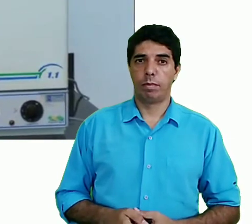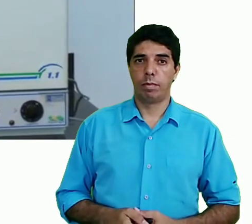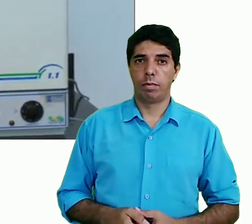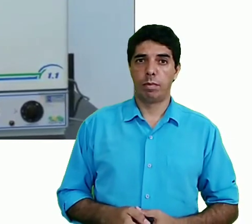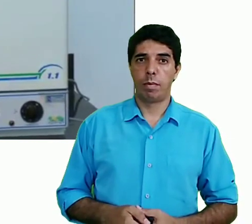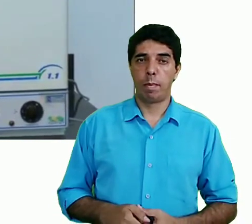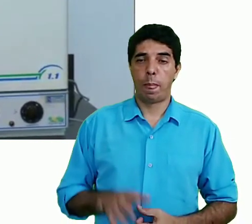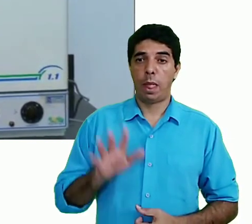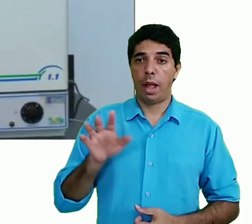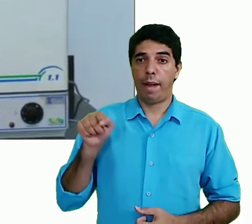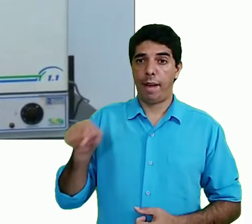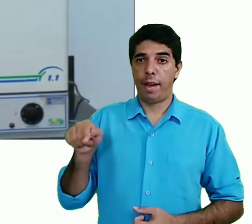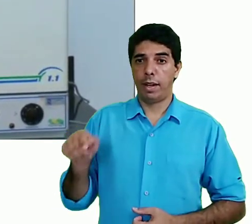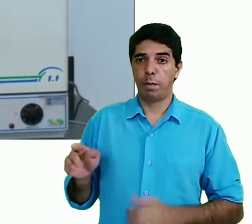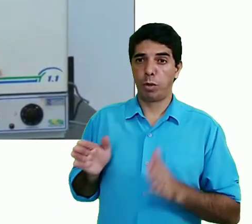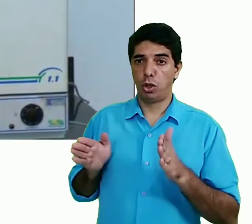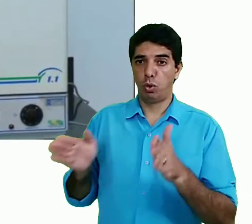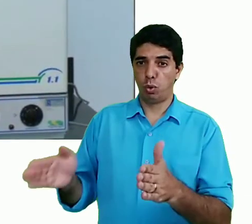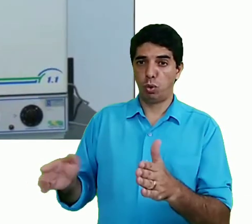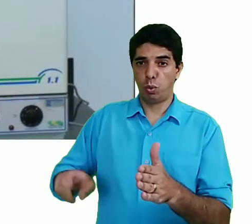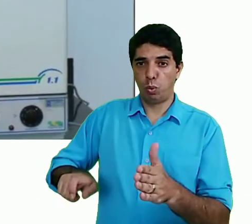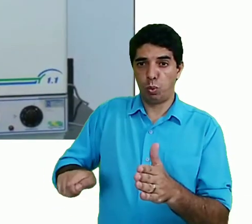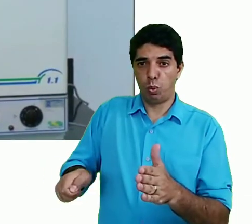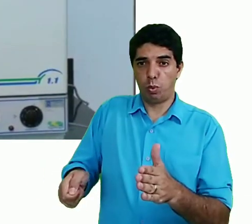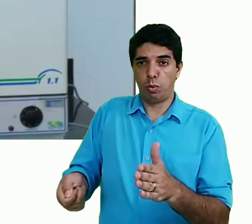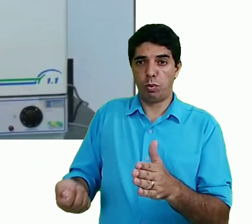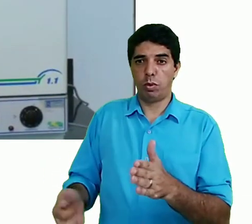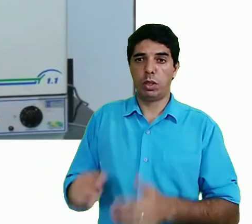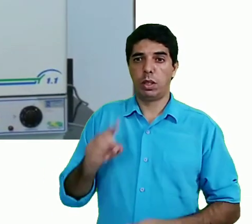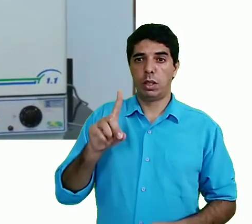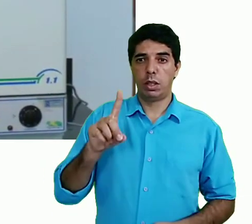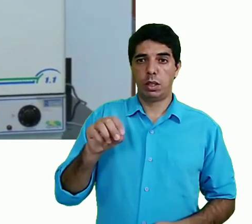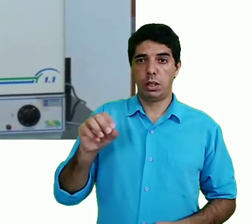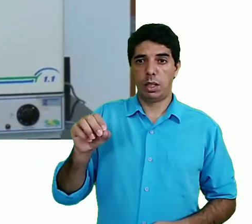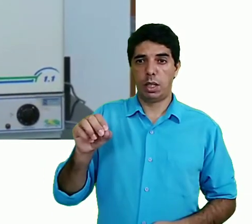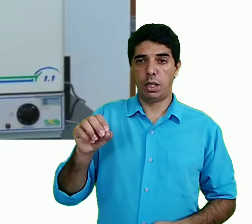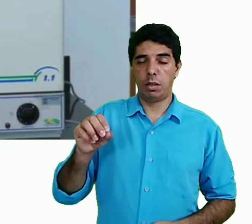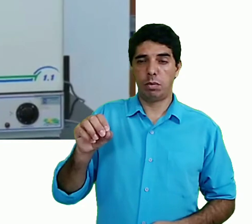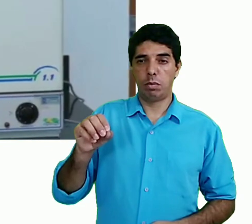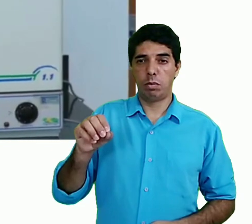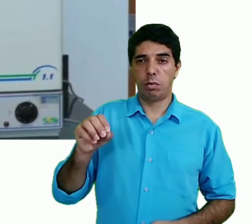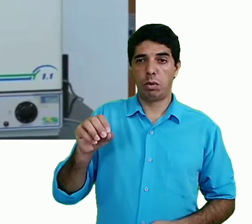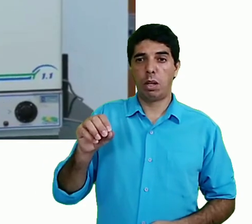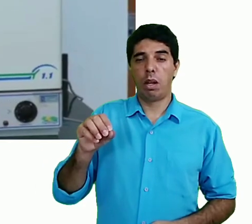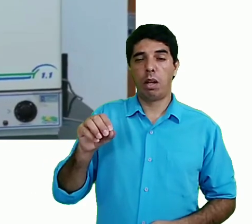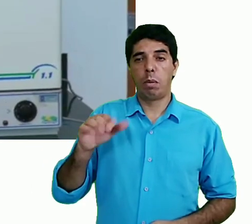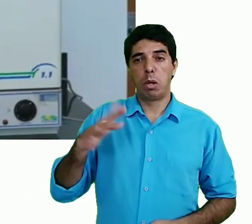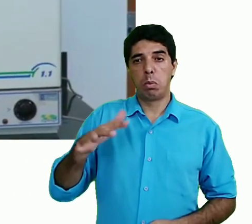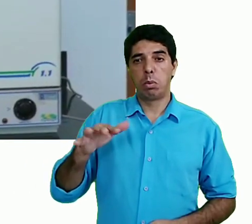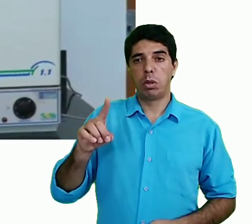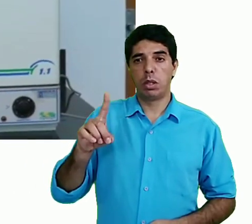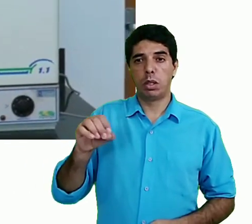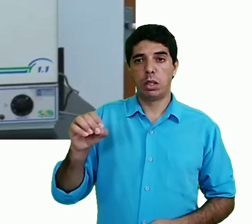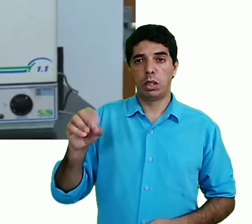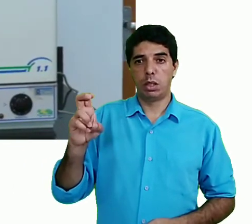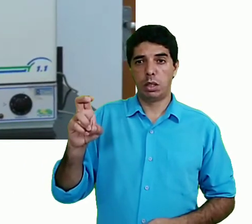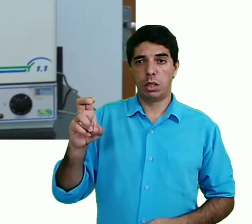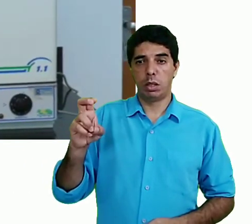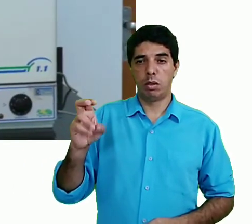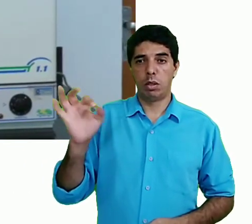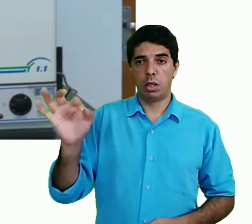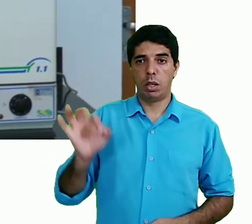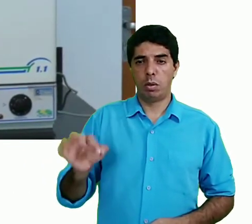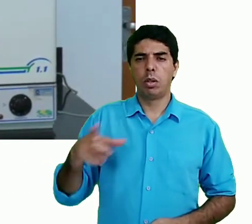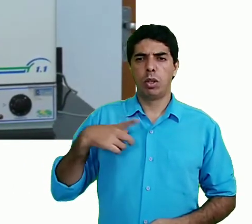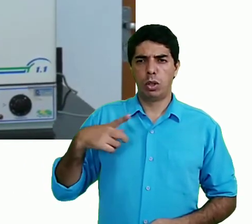tá? Lembrando que a estufa, ela precisa estar na temperatura de 100 a 105 graus, tá? Tem um